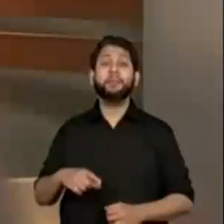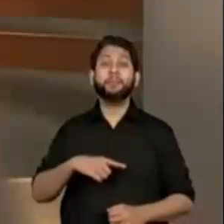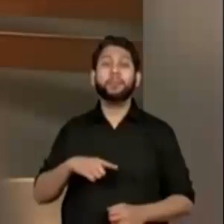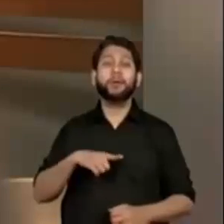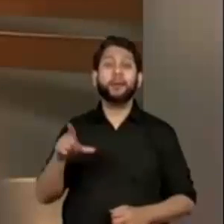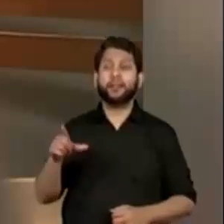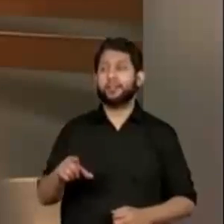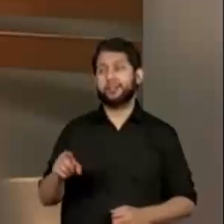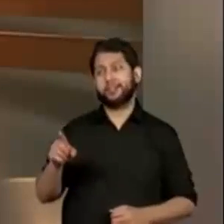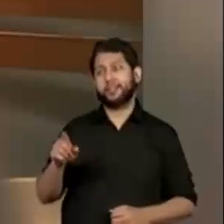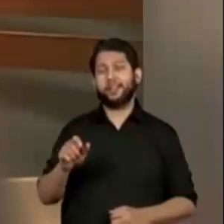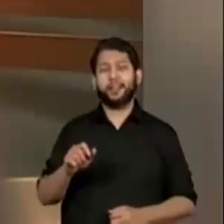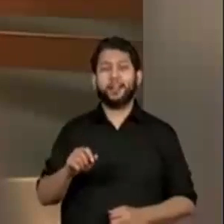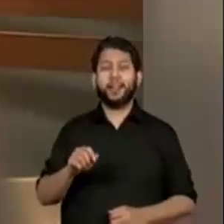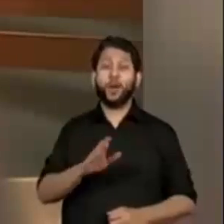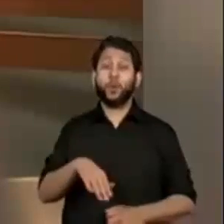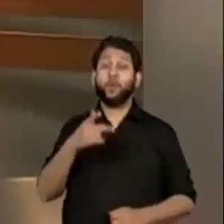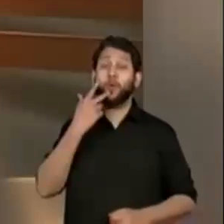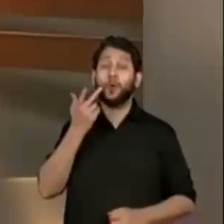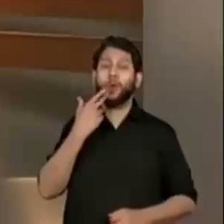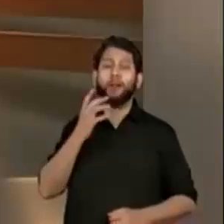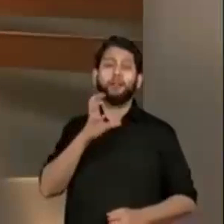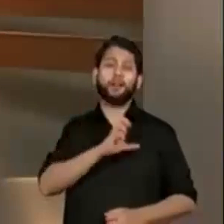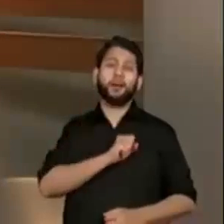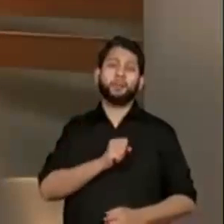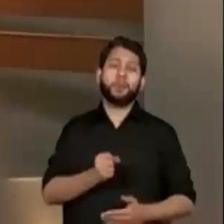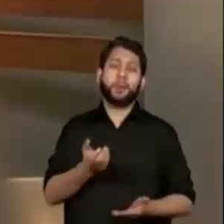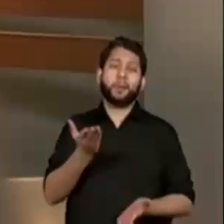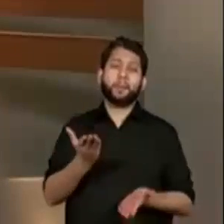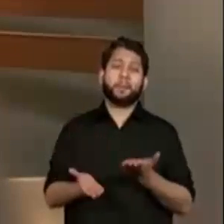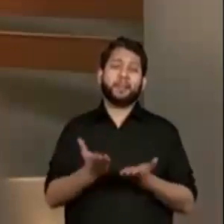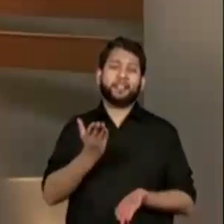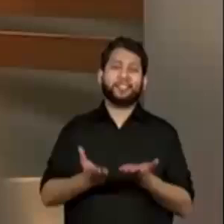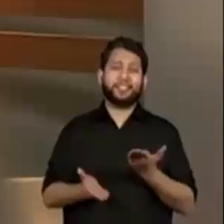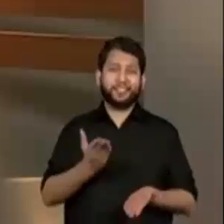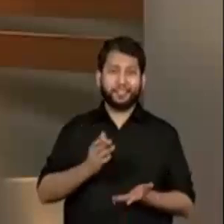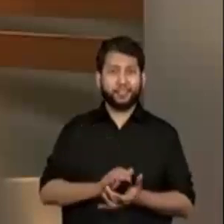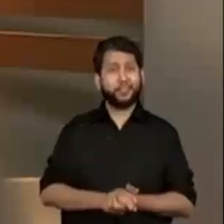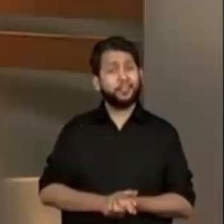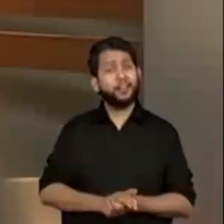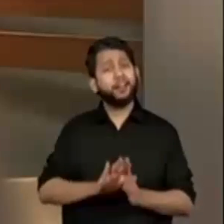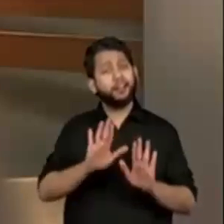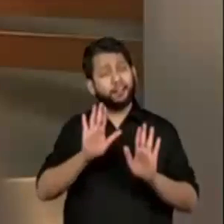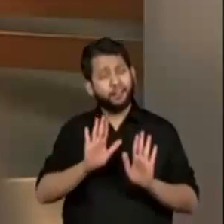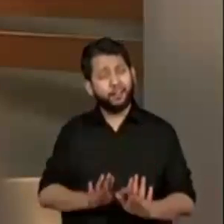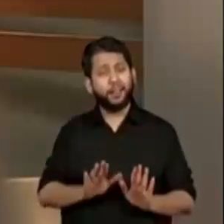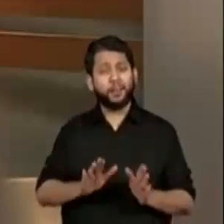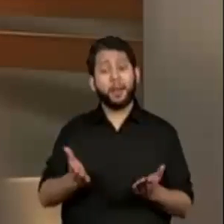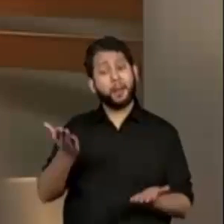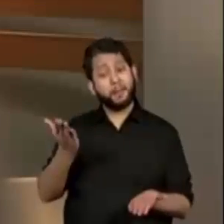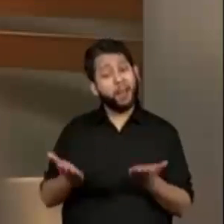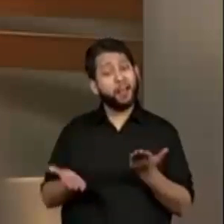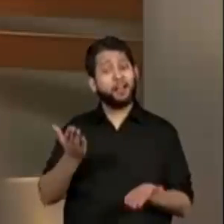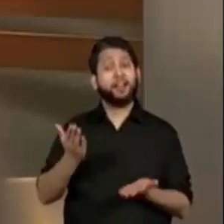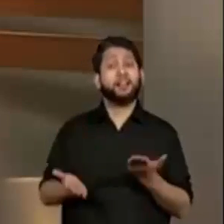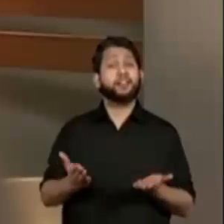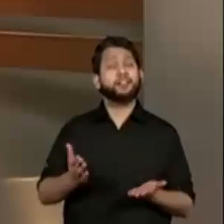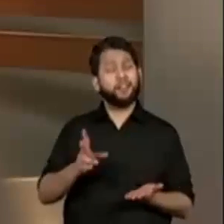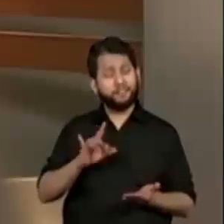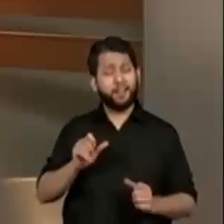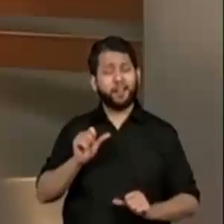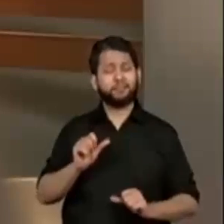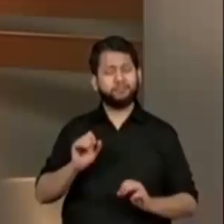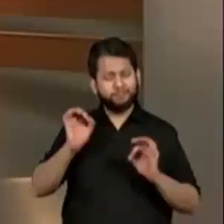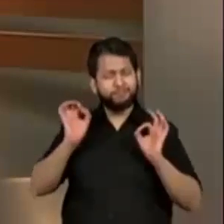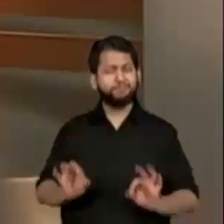desequilibrada? Só por isso, Clara? Não, Clara. Não, Clara. A balança vai ficar equilibrada no final, tá? Confia em mim.